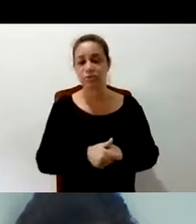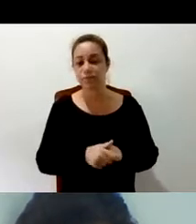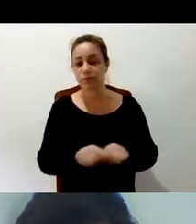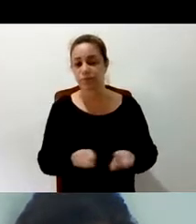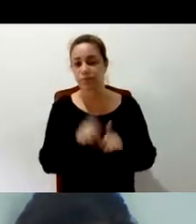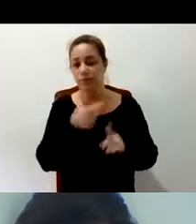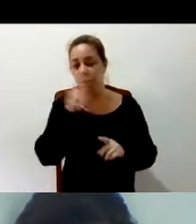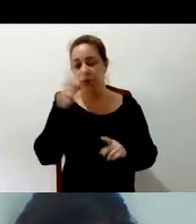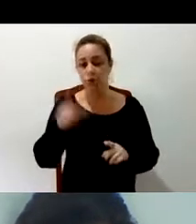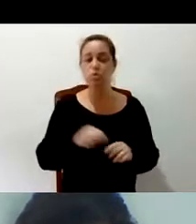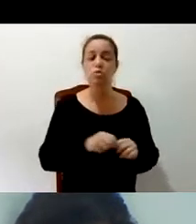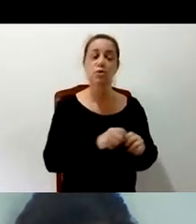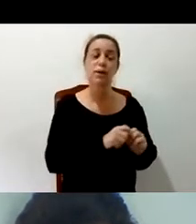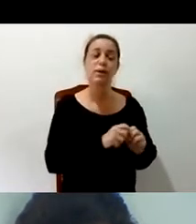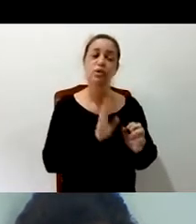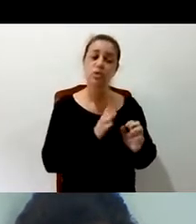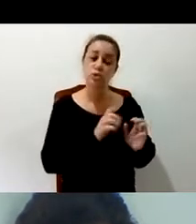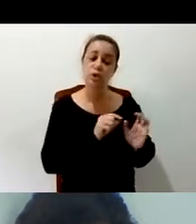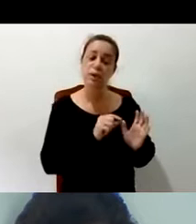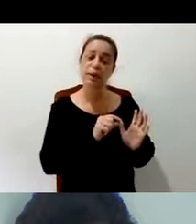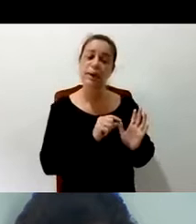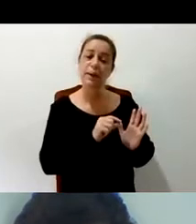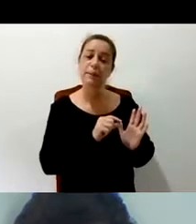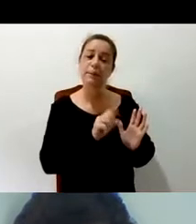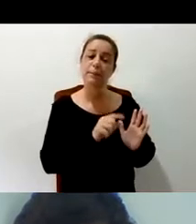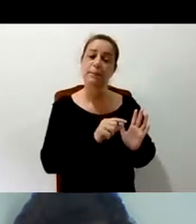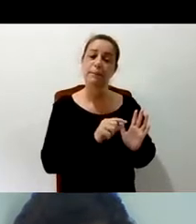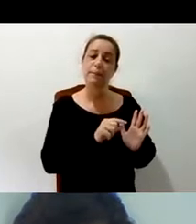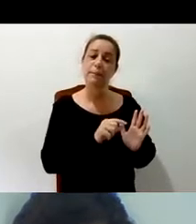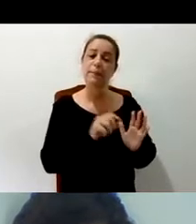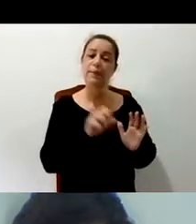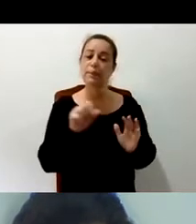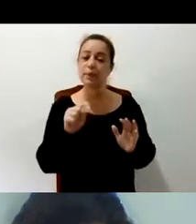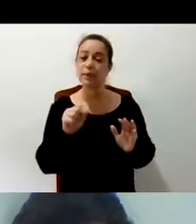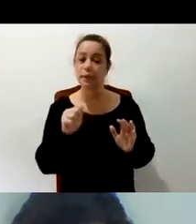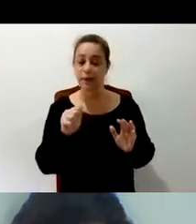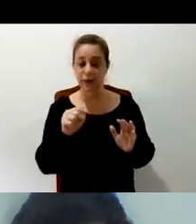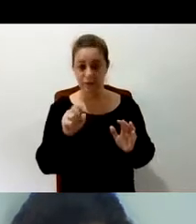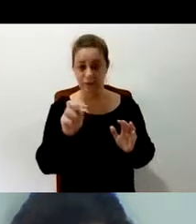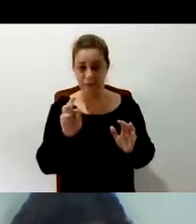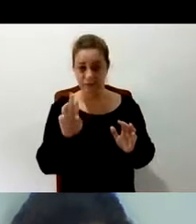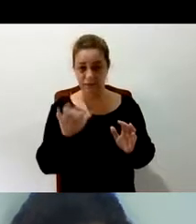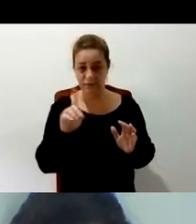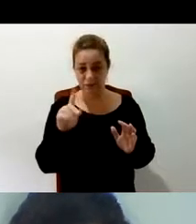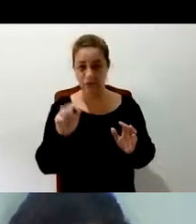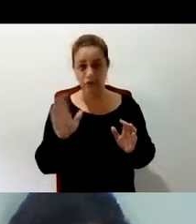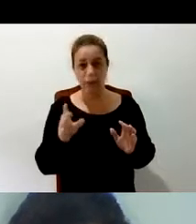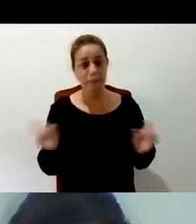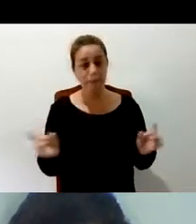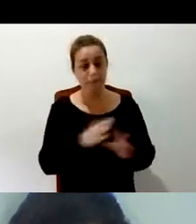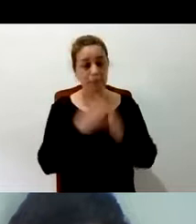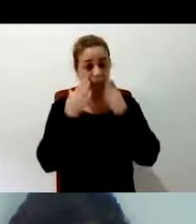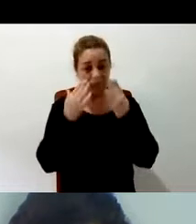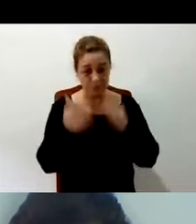né? E quem está mais em vias de fato aí para a apresentação é a Astrid. Mas podem